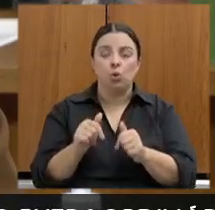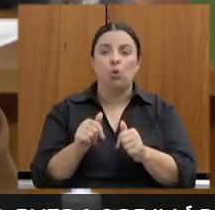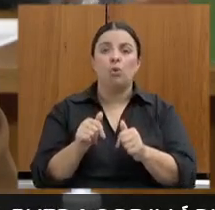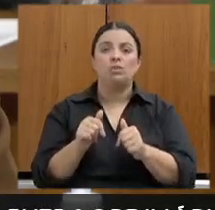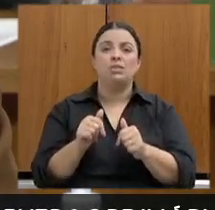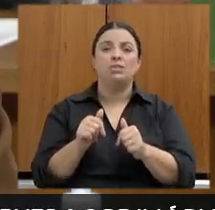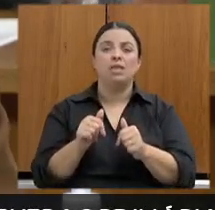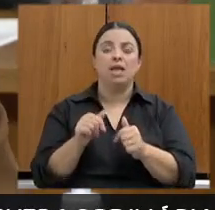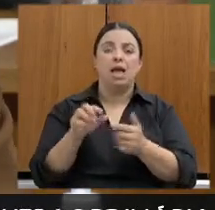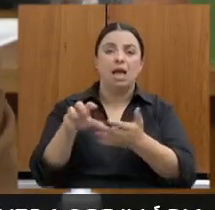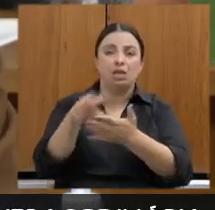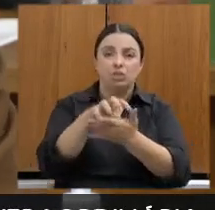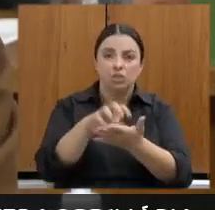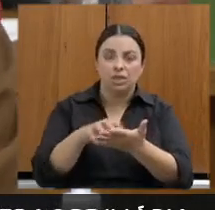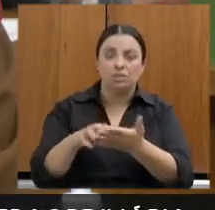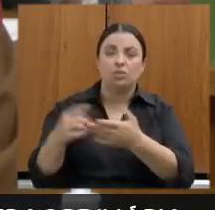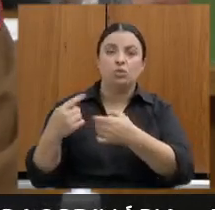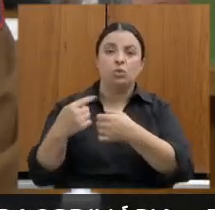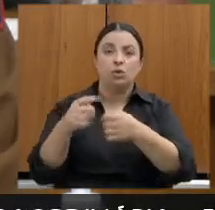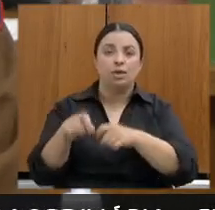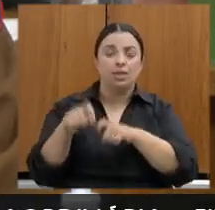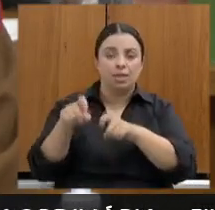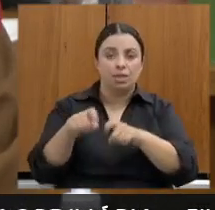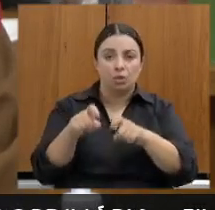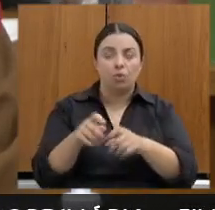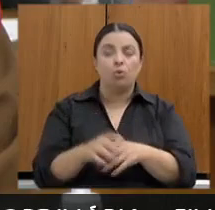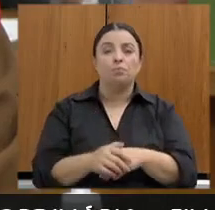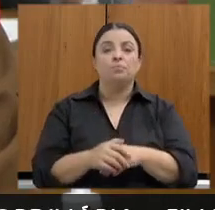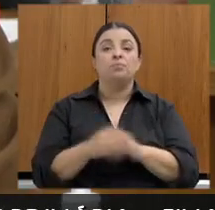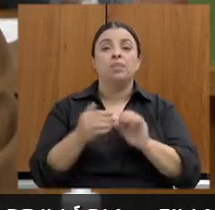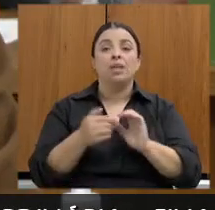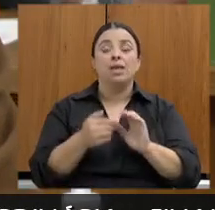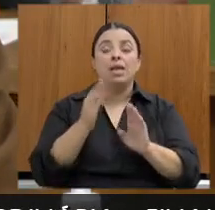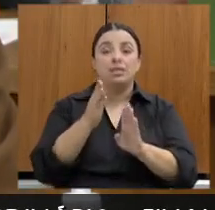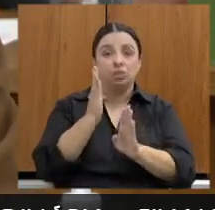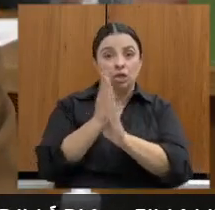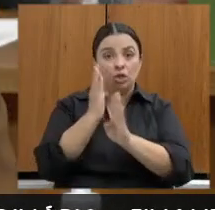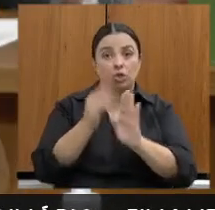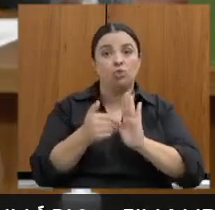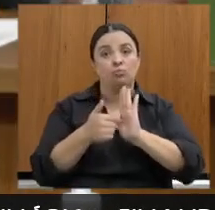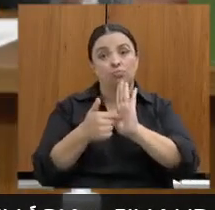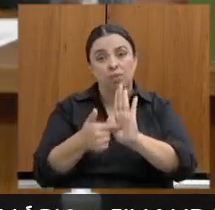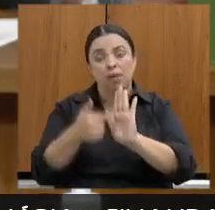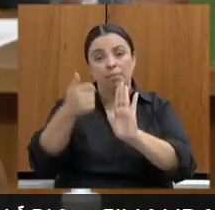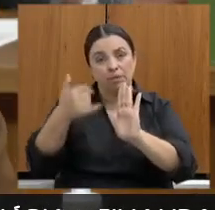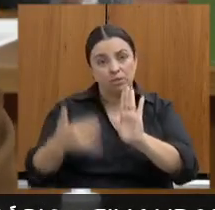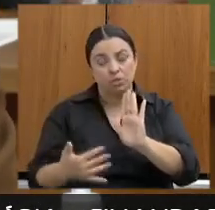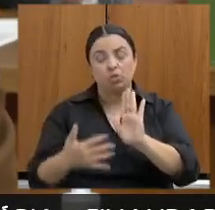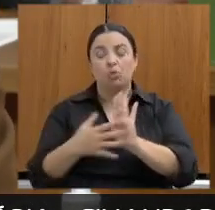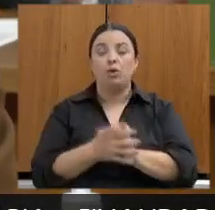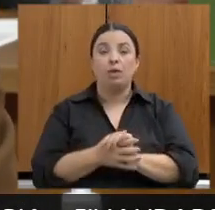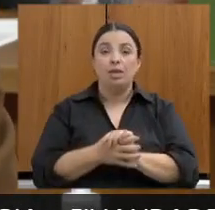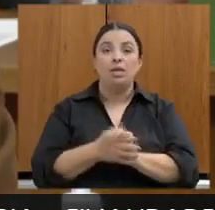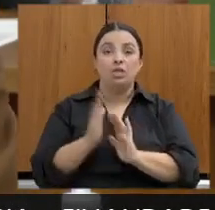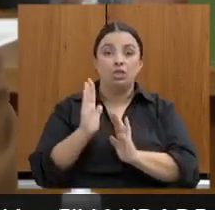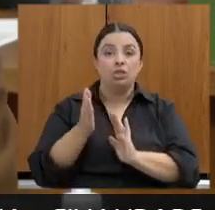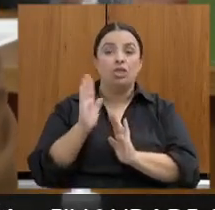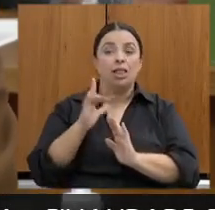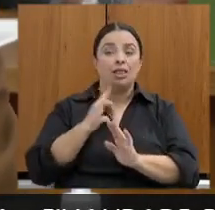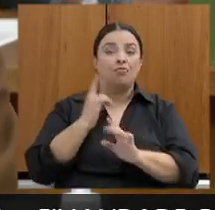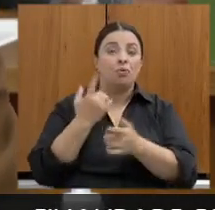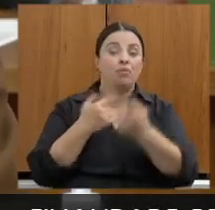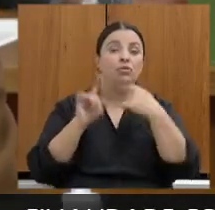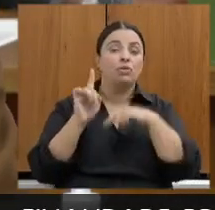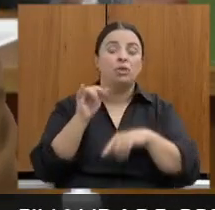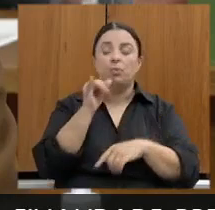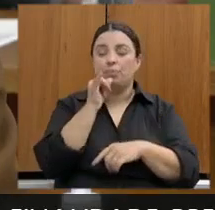nossas agências do interior também e apresentando esse diagnóstico nas últimas reuniões a gente já teve evolução né A questão